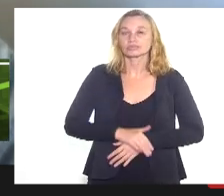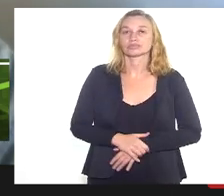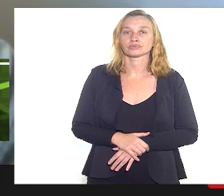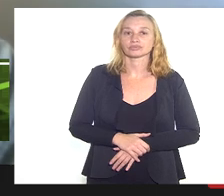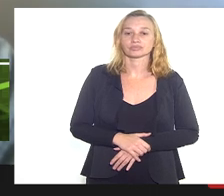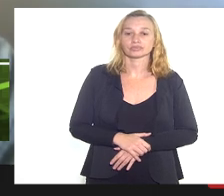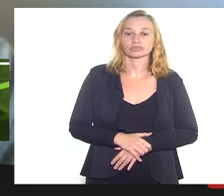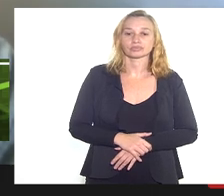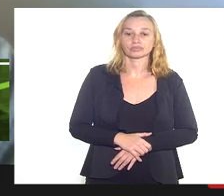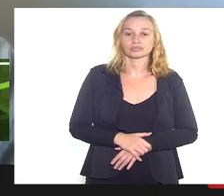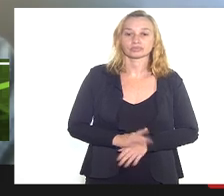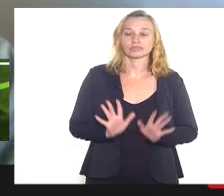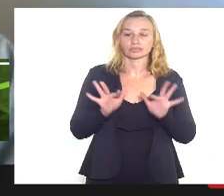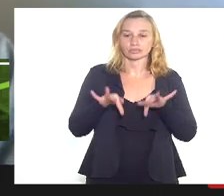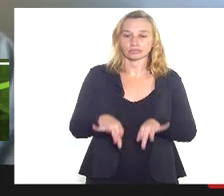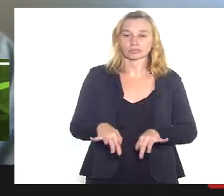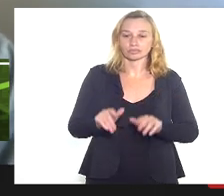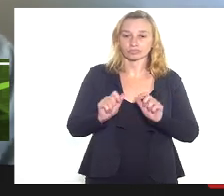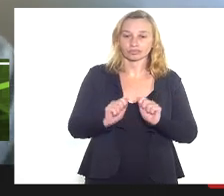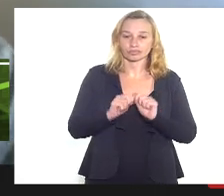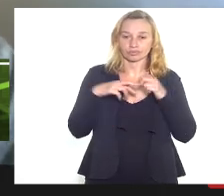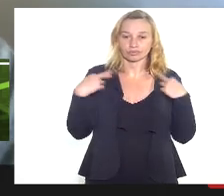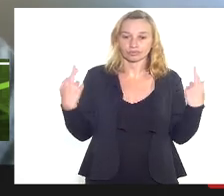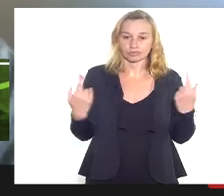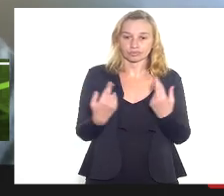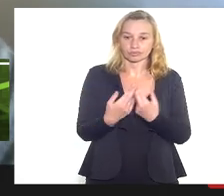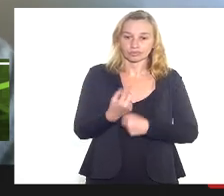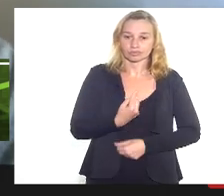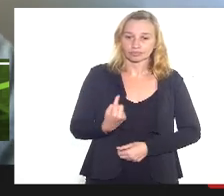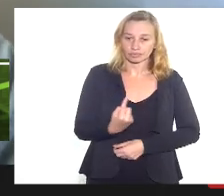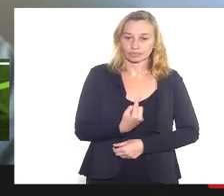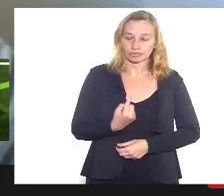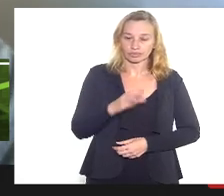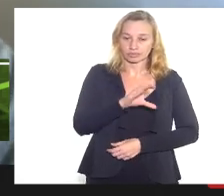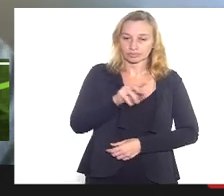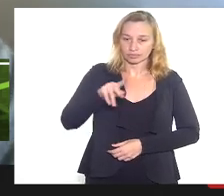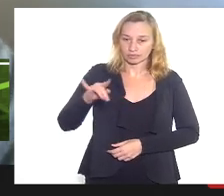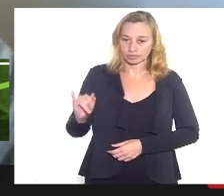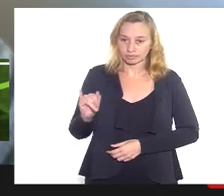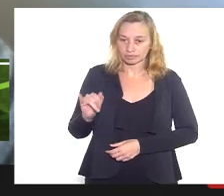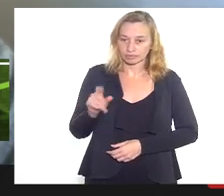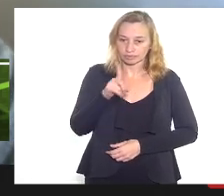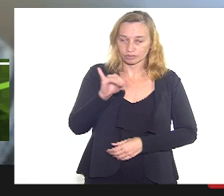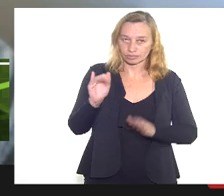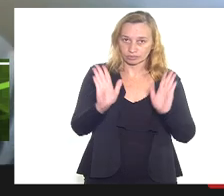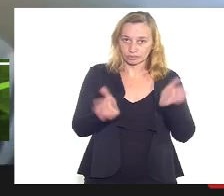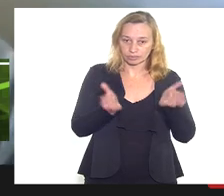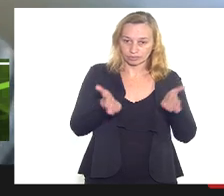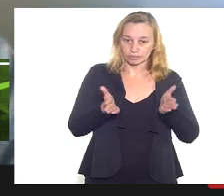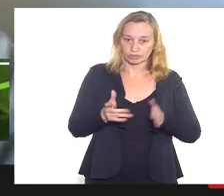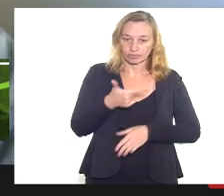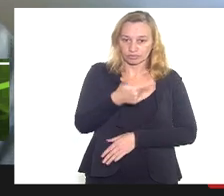todas e dou por encerrada a nossa reunião da CPI do dia de hoje,